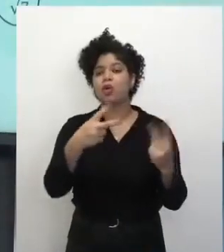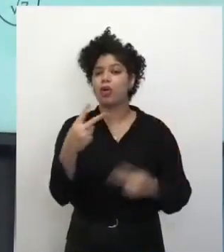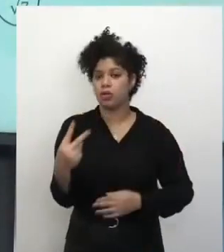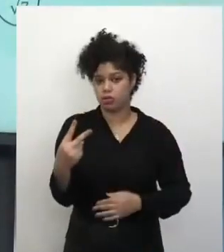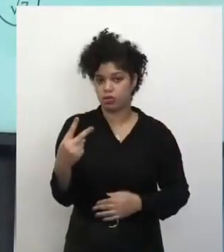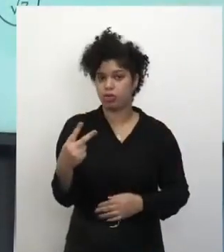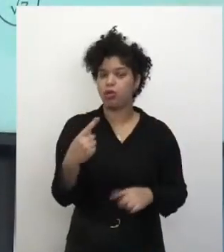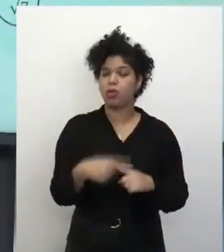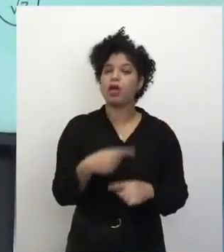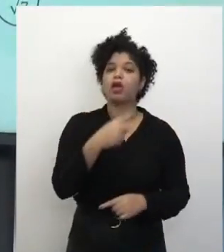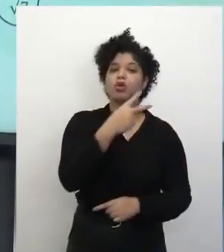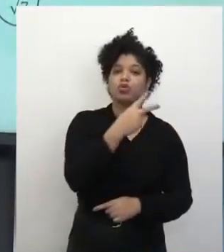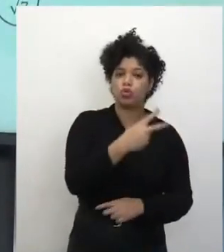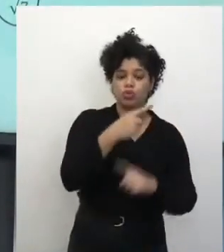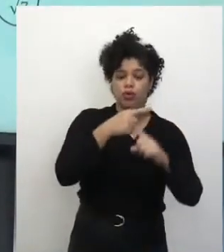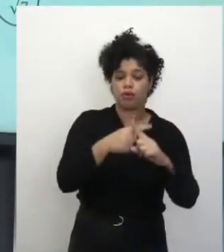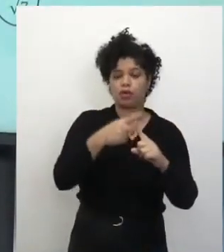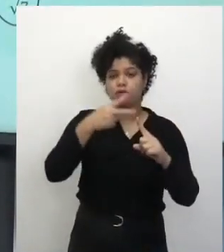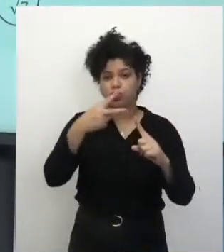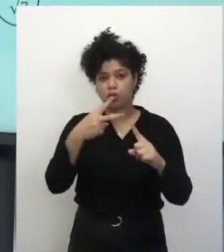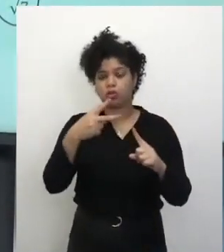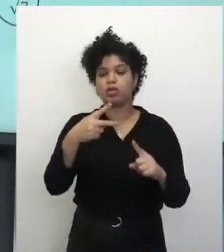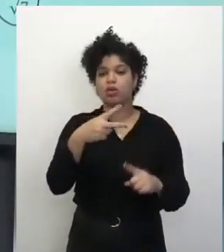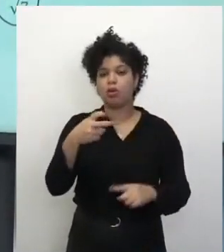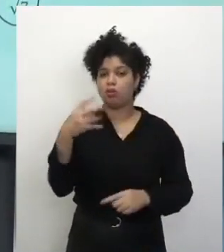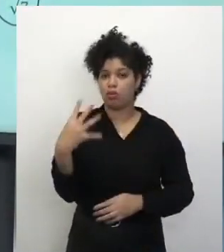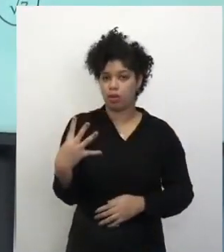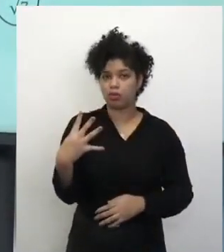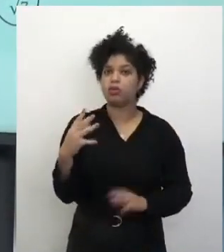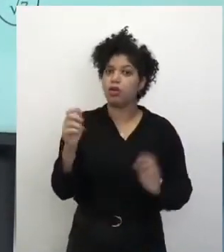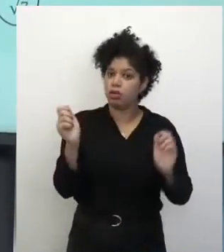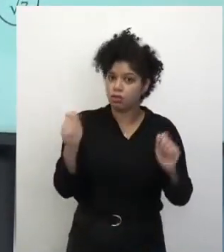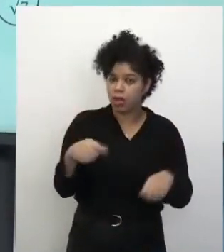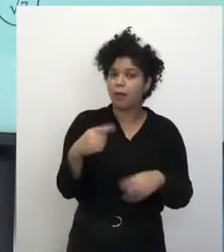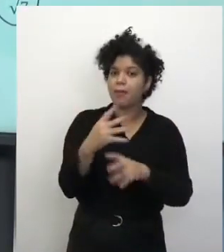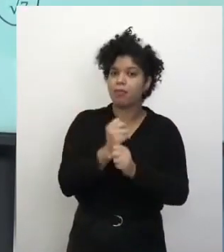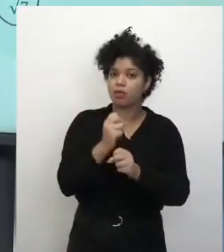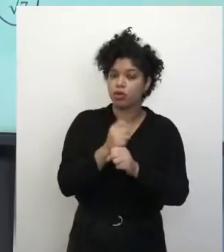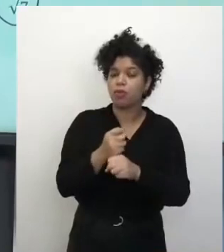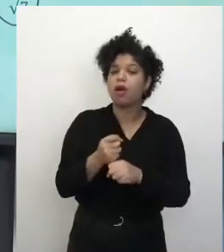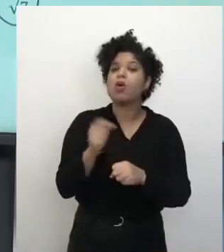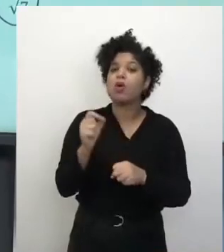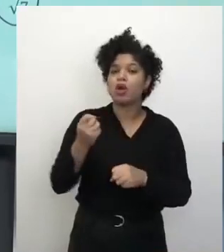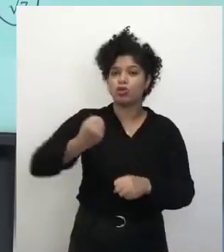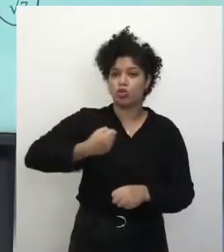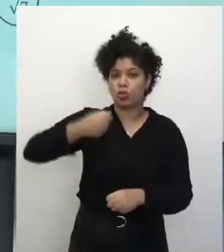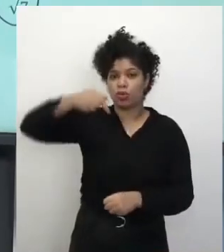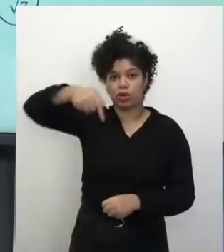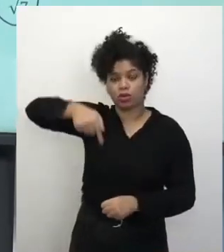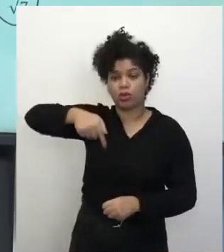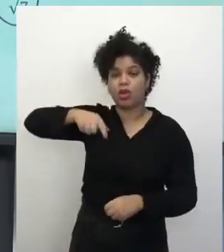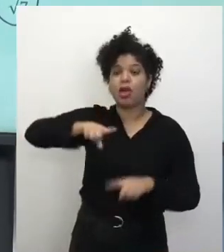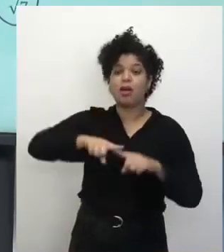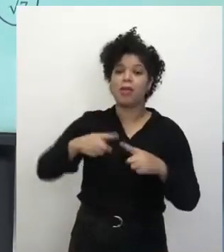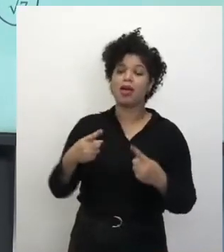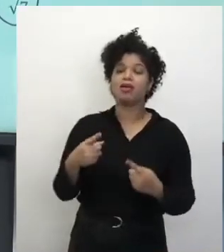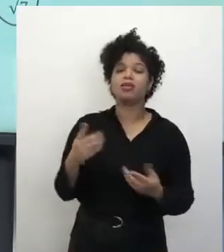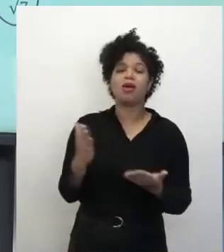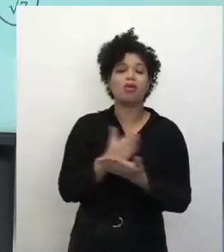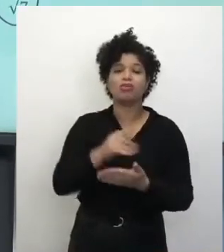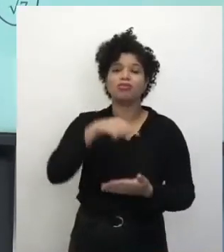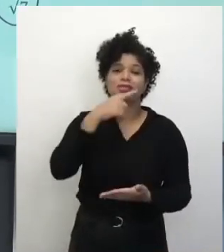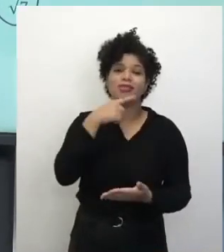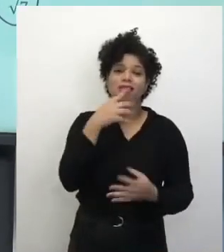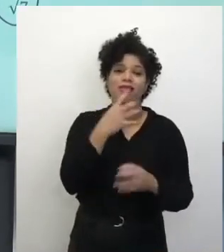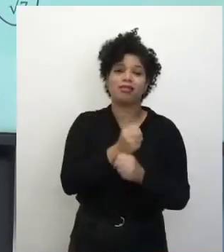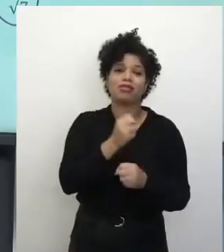2 é 4. Então, essas que a gente consegue calcular é racional, mas aquelas que a gente não consegue são esses, os irracionais. Número com